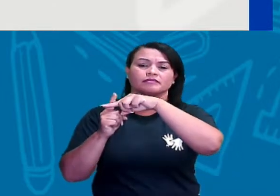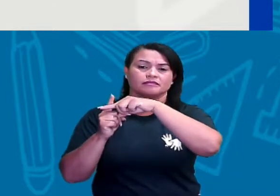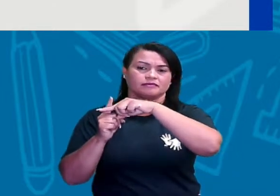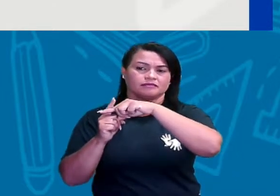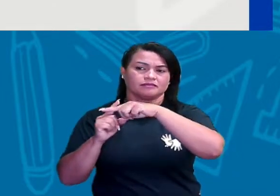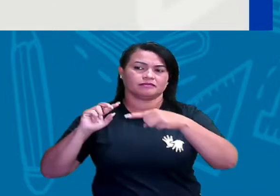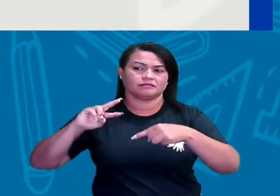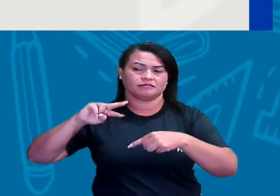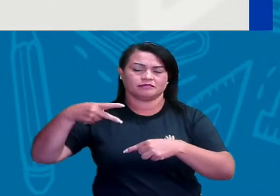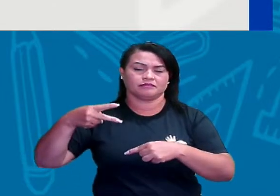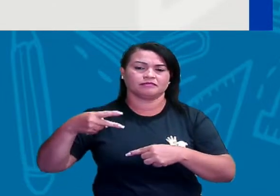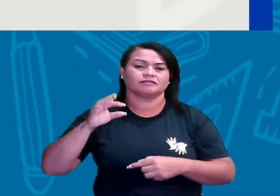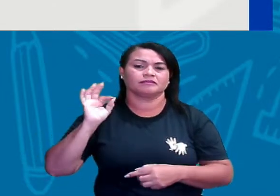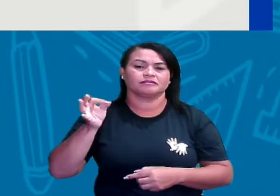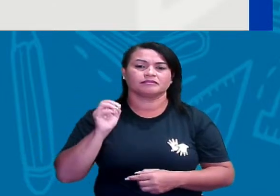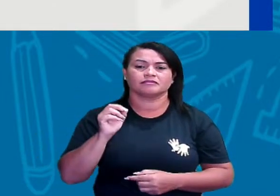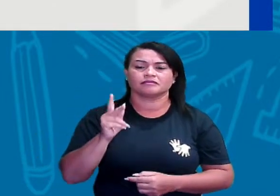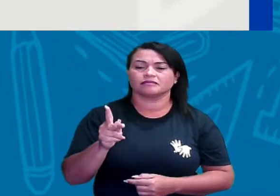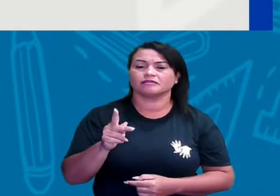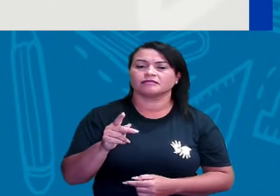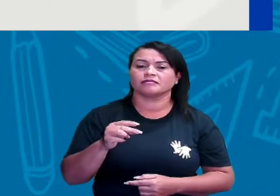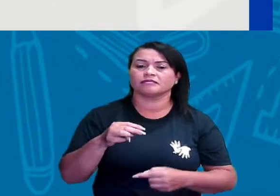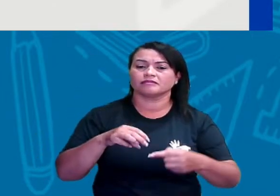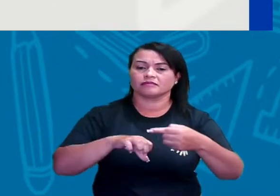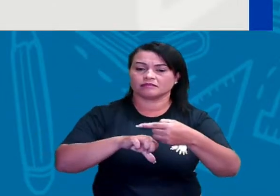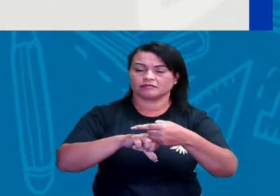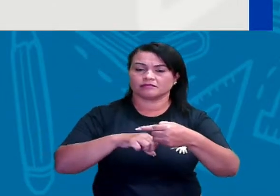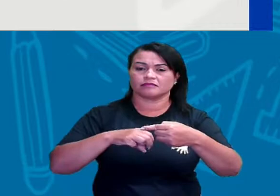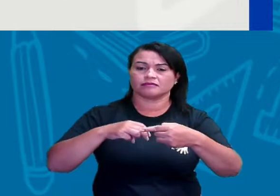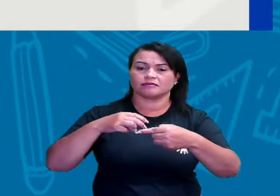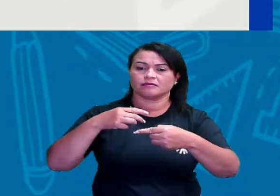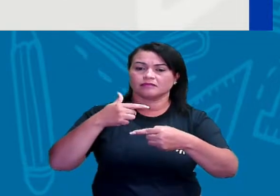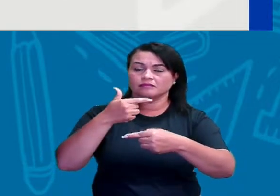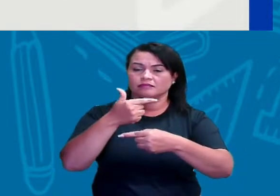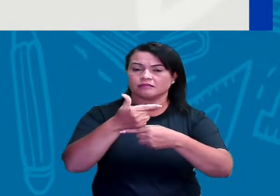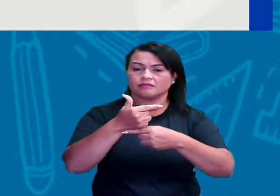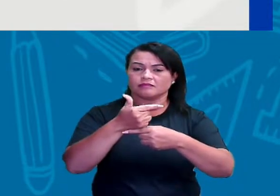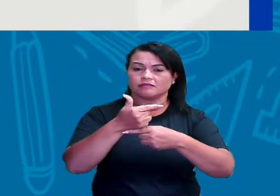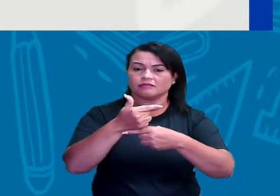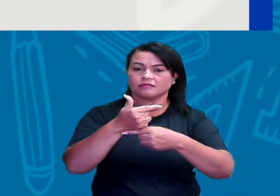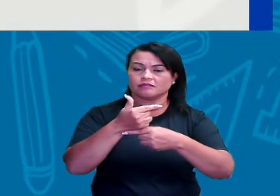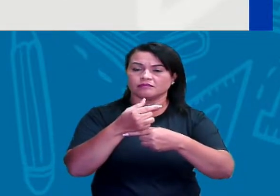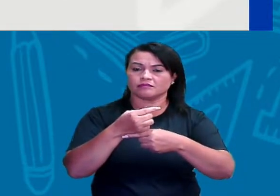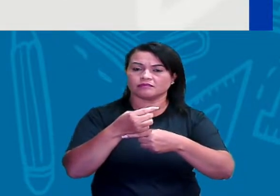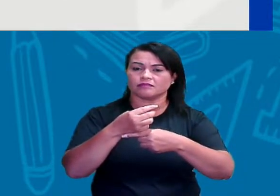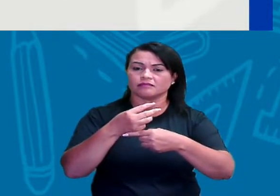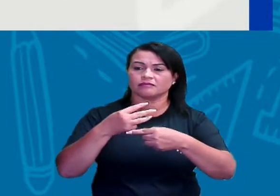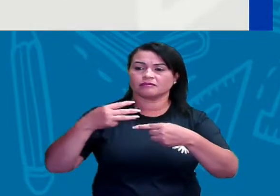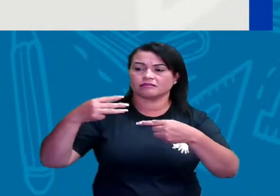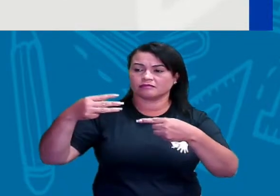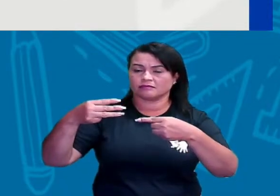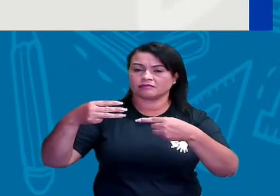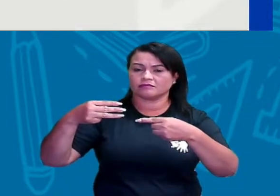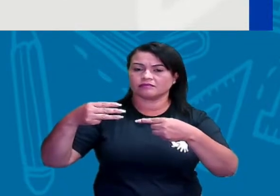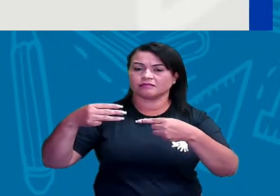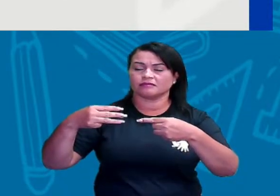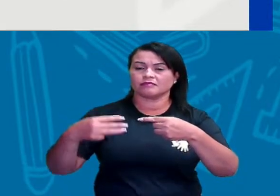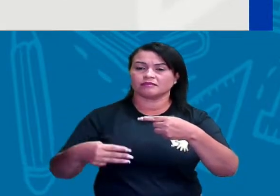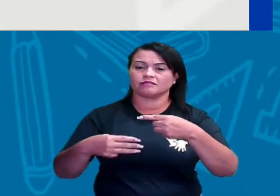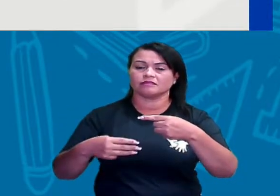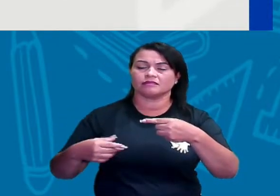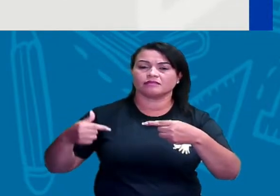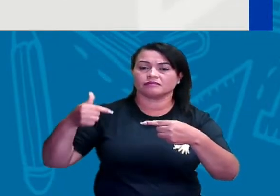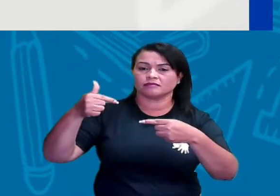Positivo, ok? Então, vai ficar quem? Ó, vai ficar 9 elevado a 2 e vai ficar 3 elevado a 2. E aí, nós